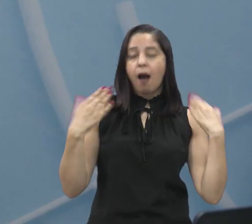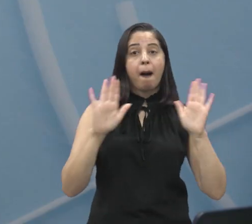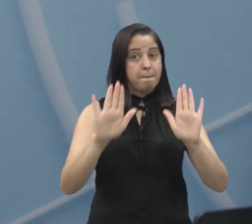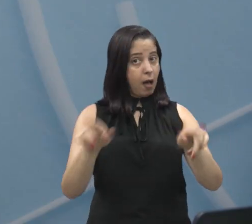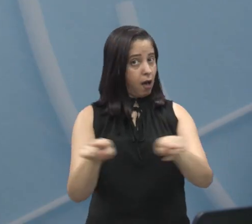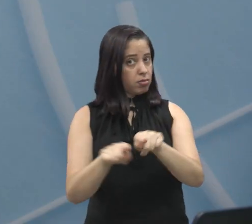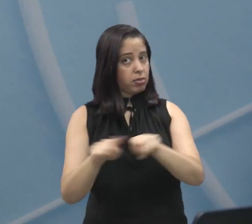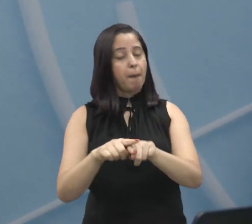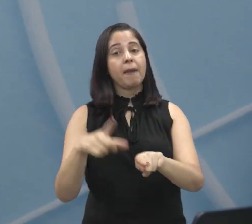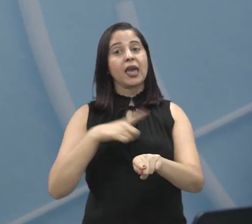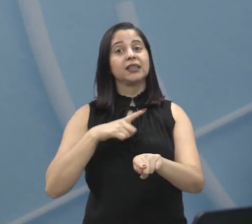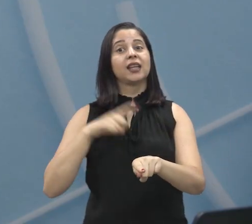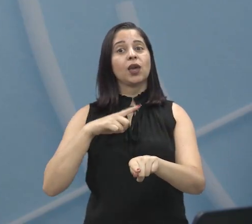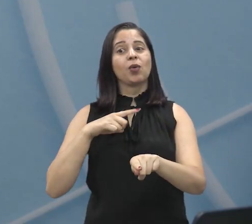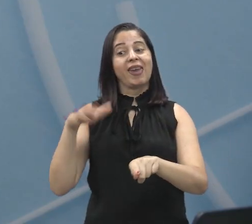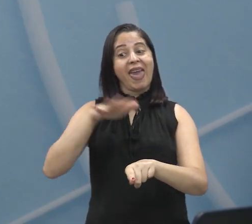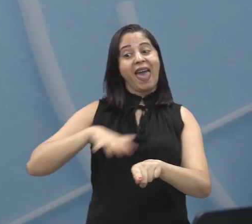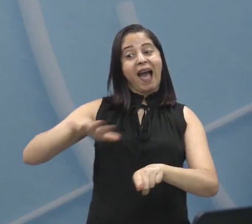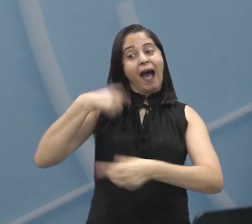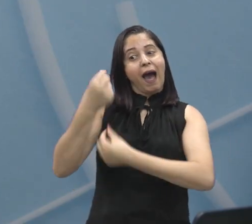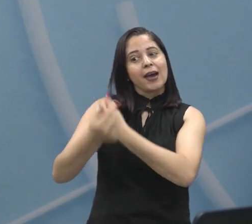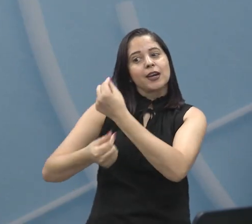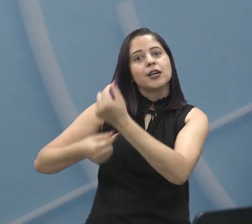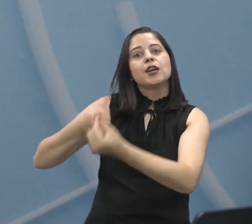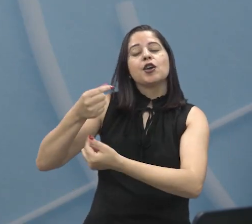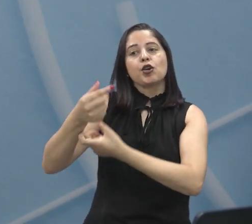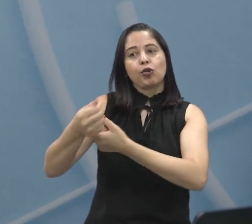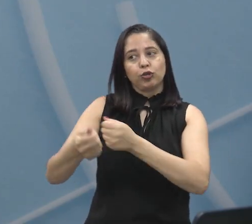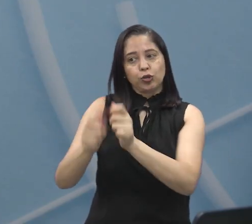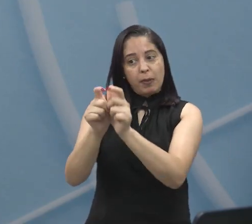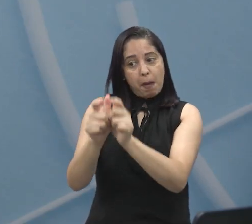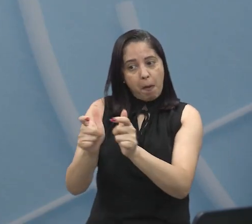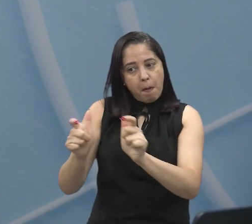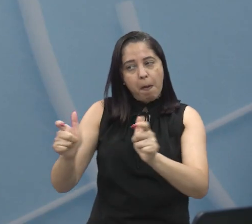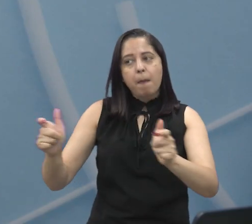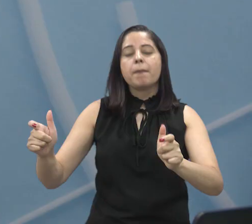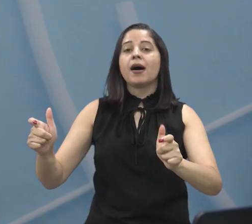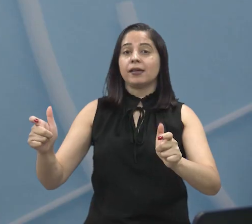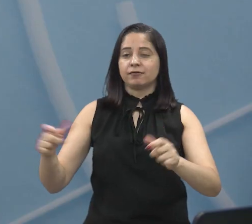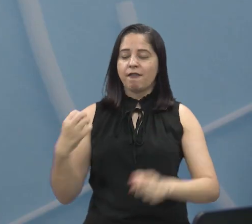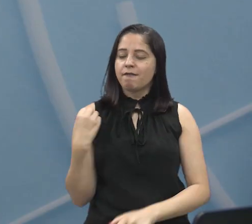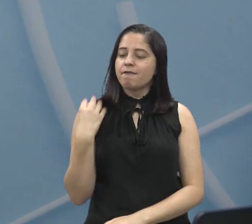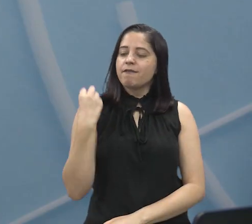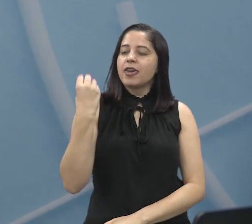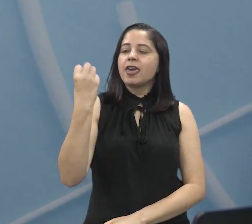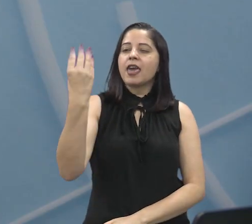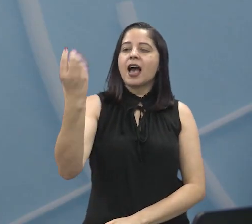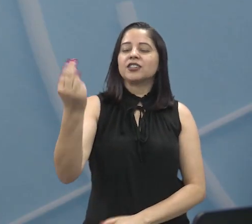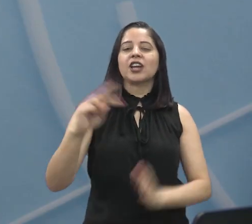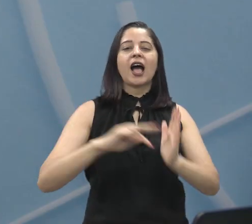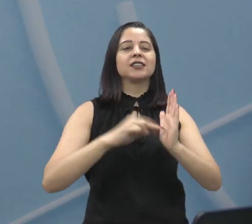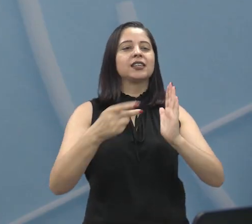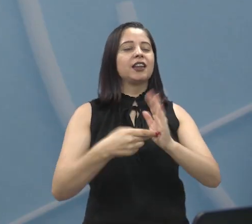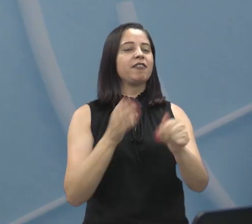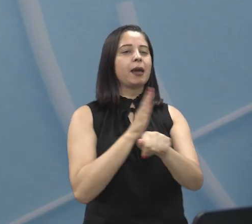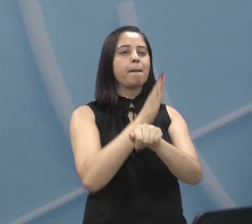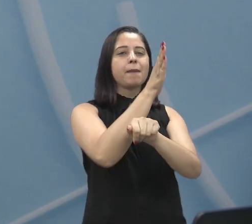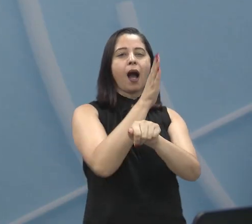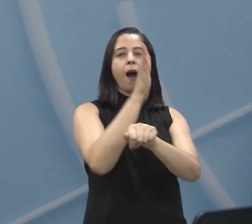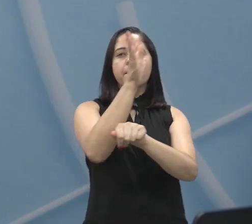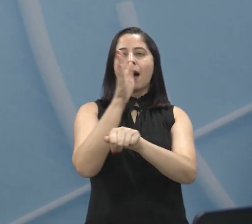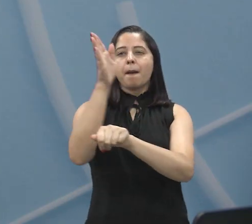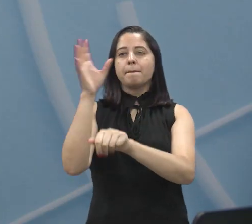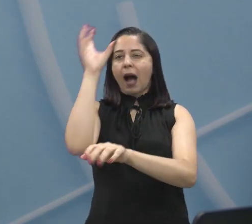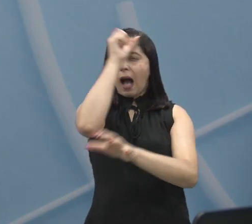lado, a parte econômica, de geração de empregos. E vai além, viu? Viajar é sair da bolha, é absorver